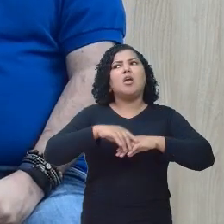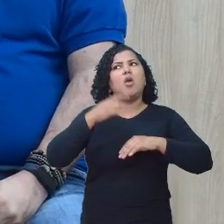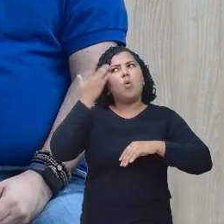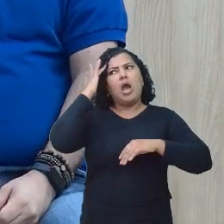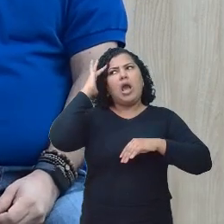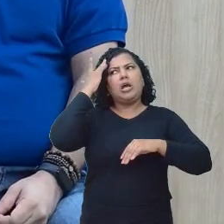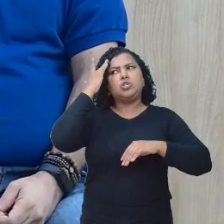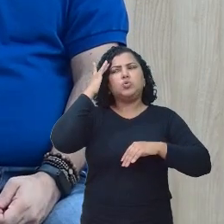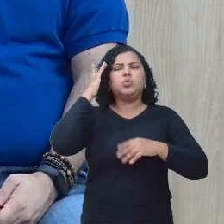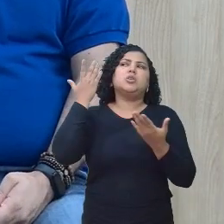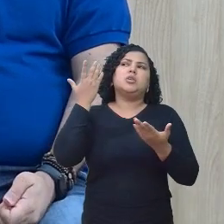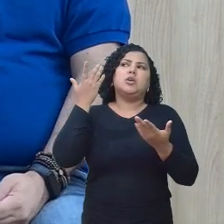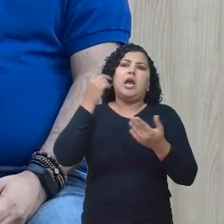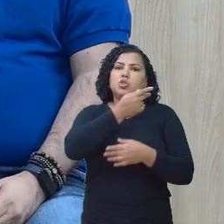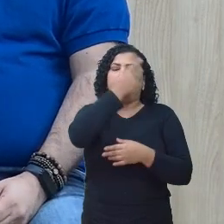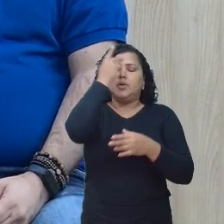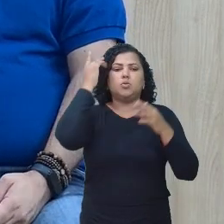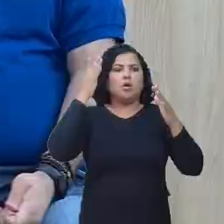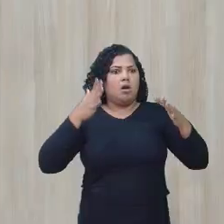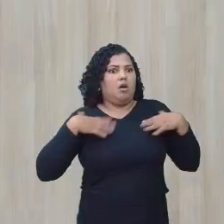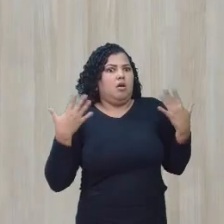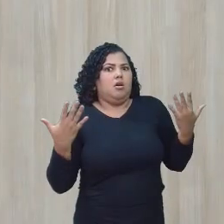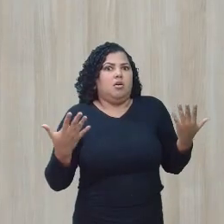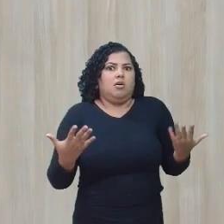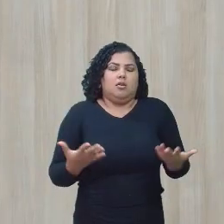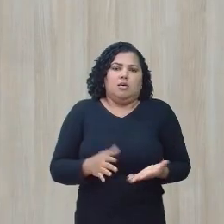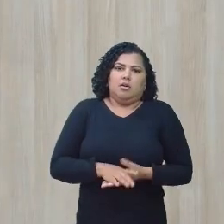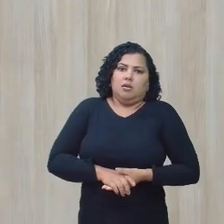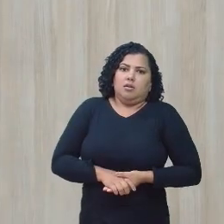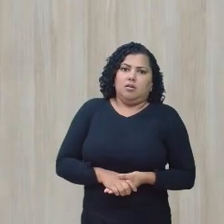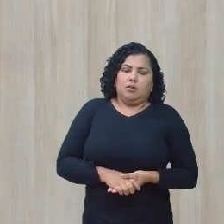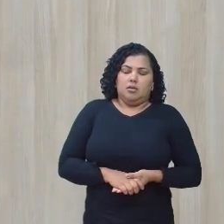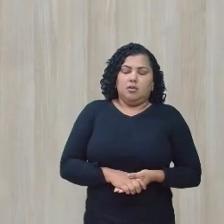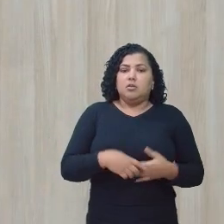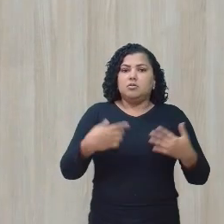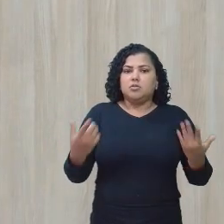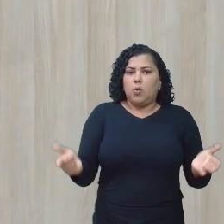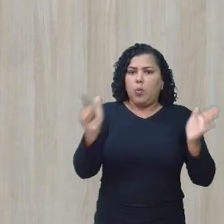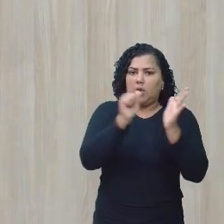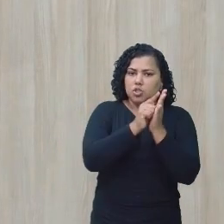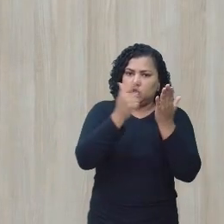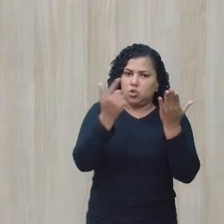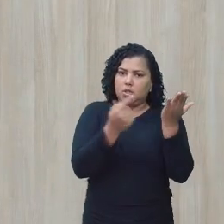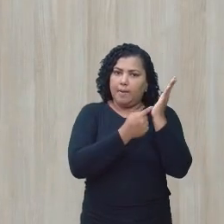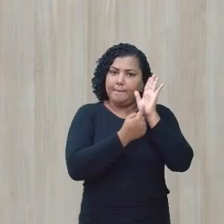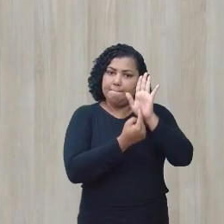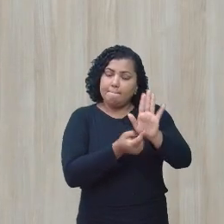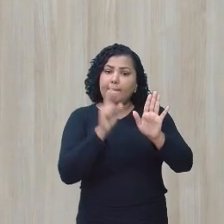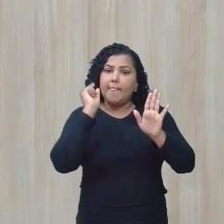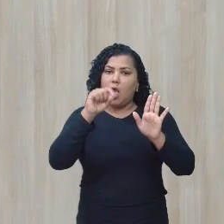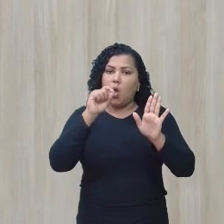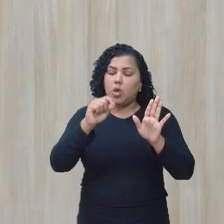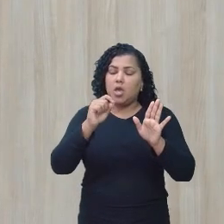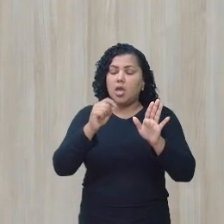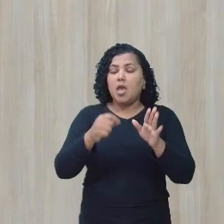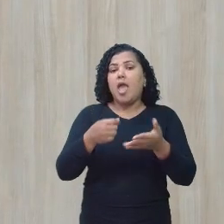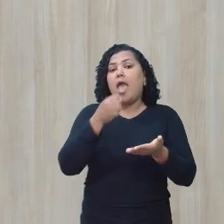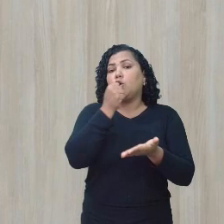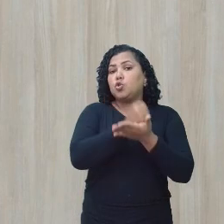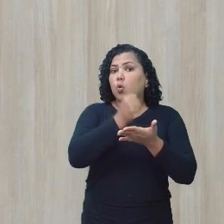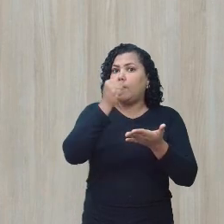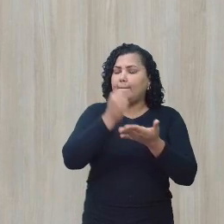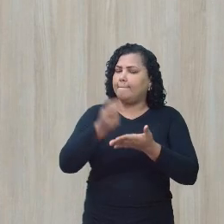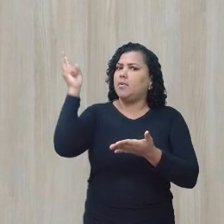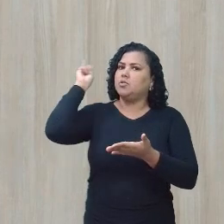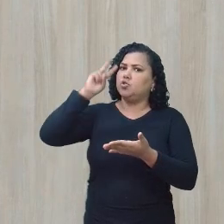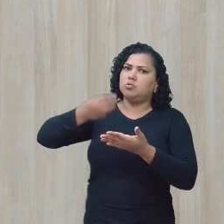causar muito espanto, né? Bom, esses registros que vocês estão vendo aí são os que nós chamamos de fontes históricas. São